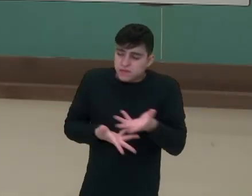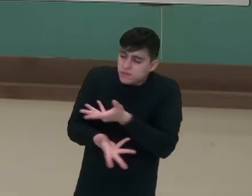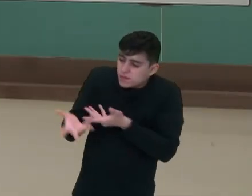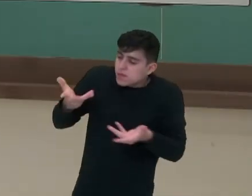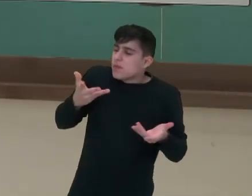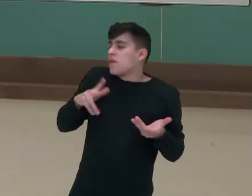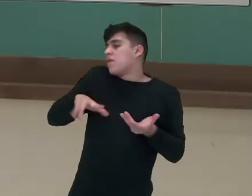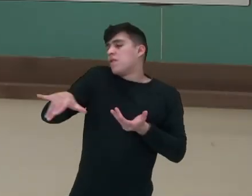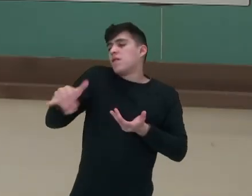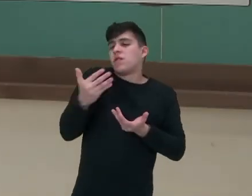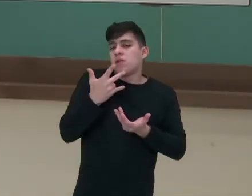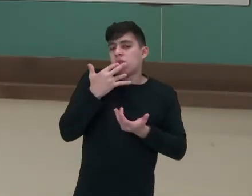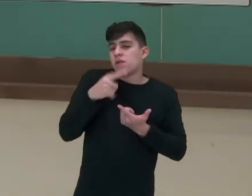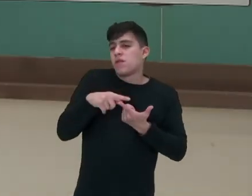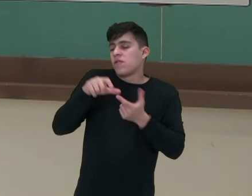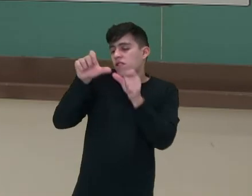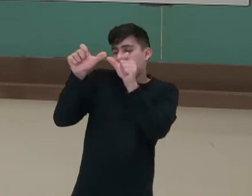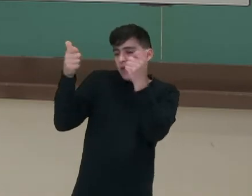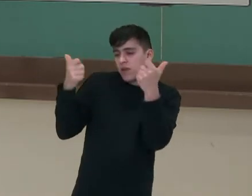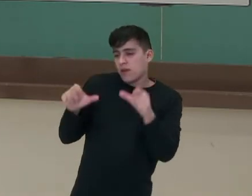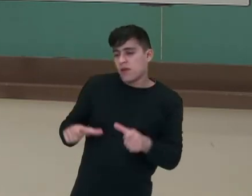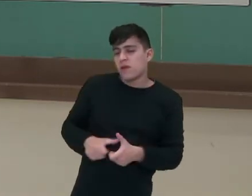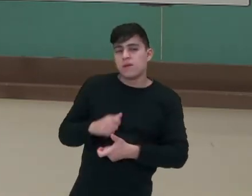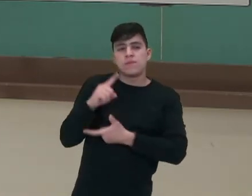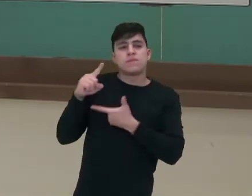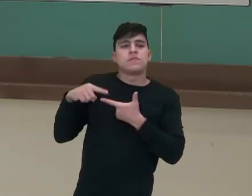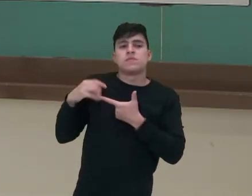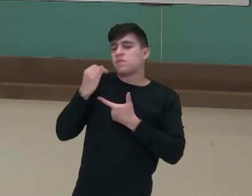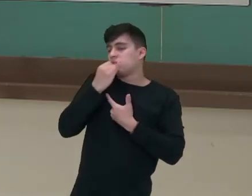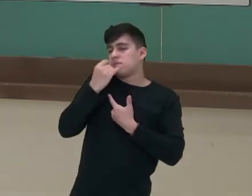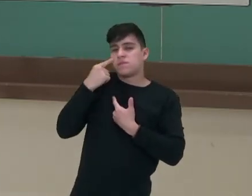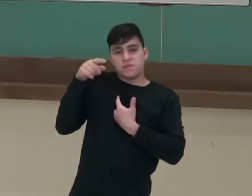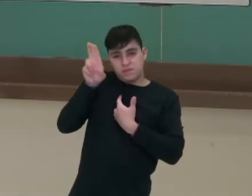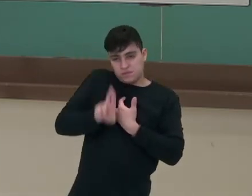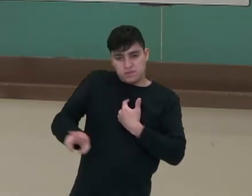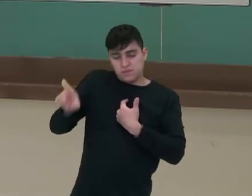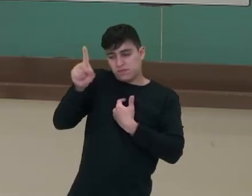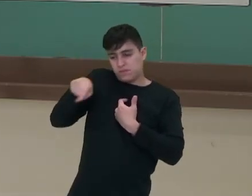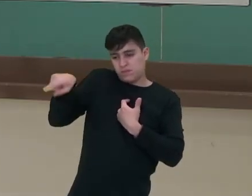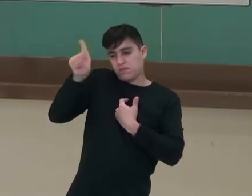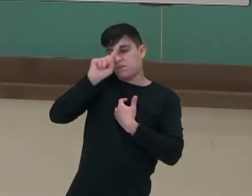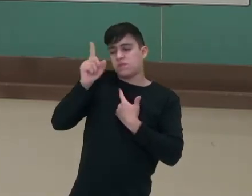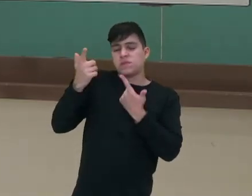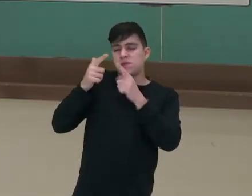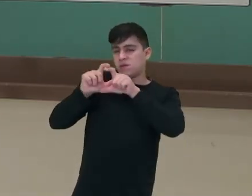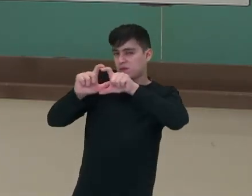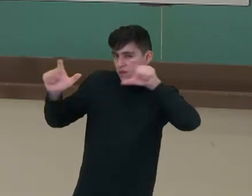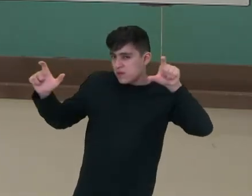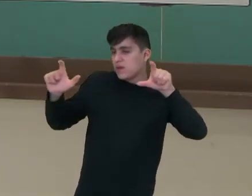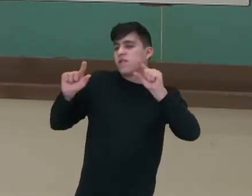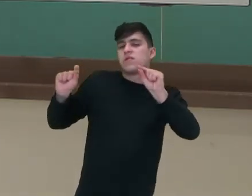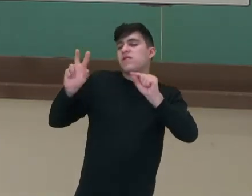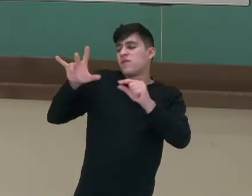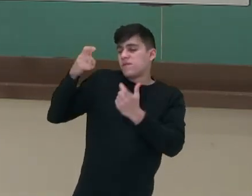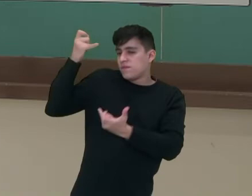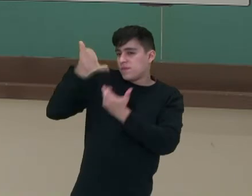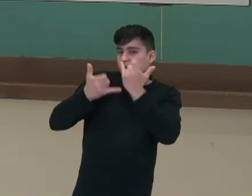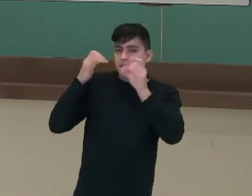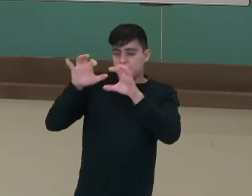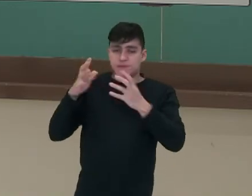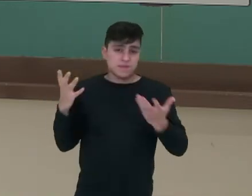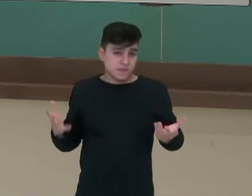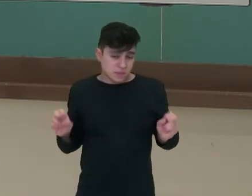ter cores, vai ter formas, né? Aqui, por exemplo, usou, né, círculo, retângulo. Então, vai brincar com isso. Podia